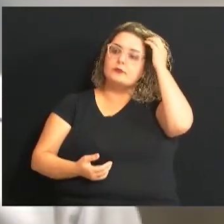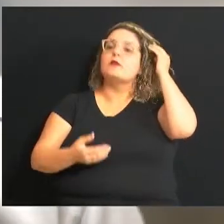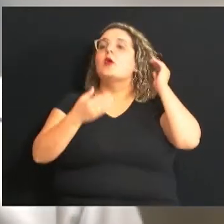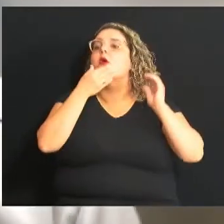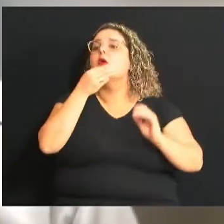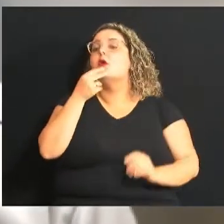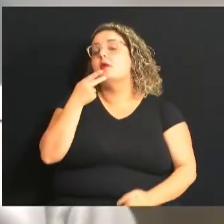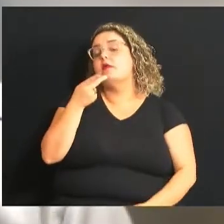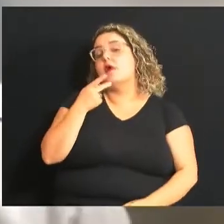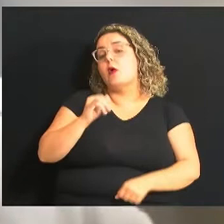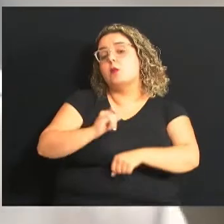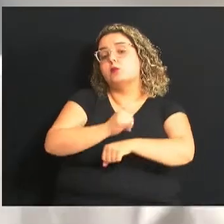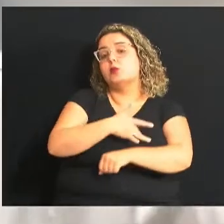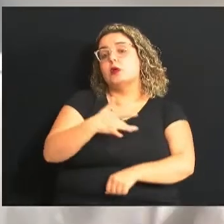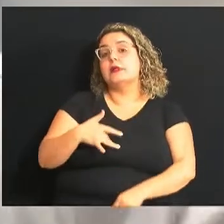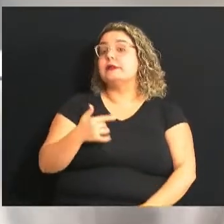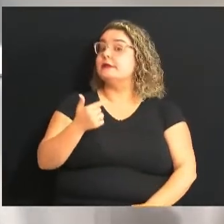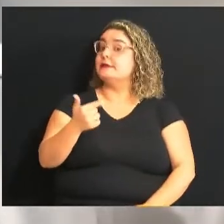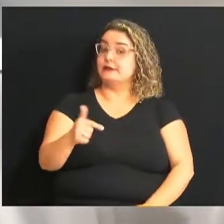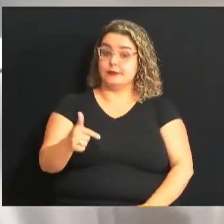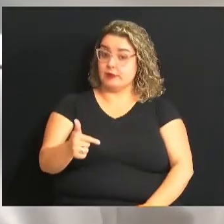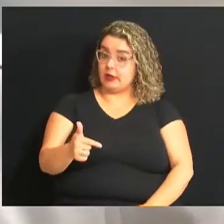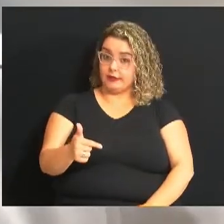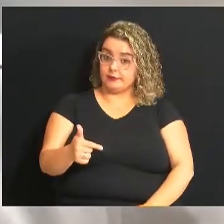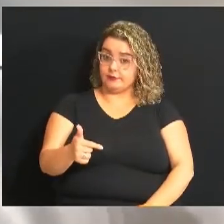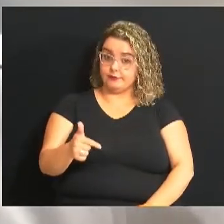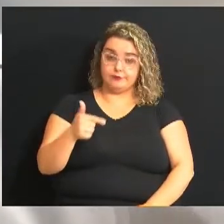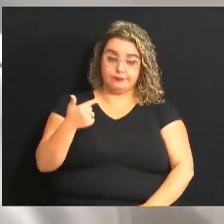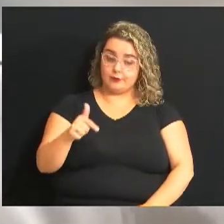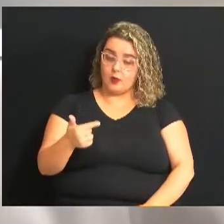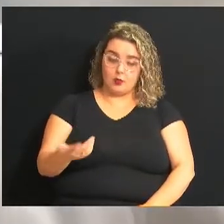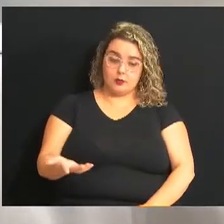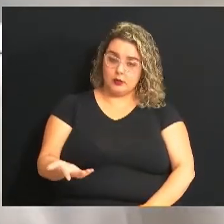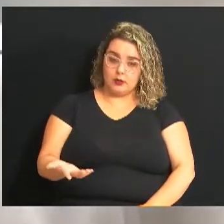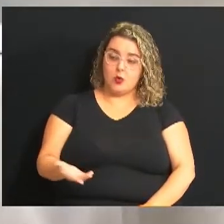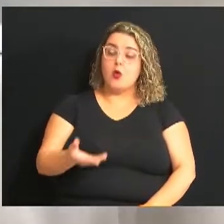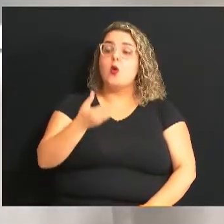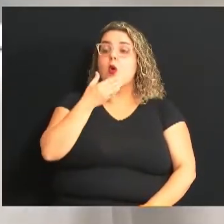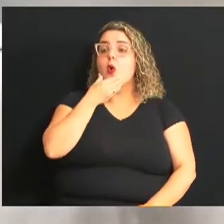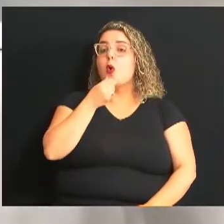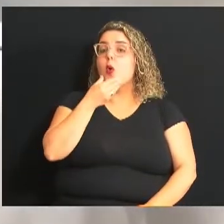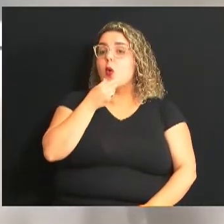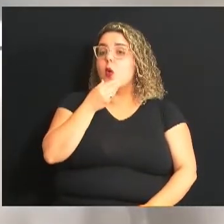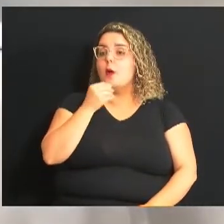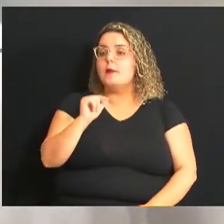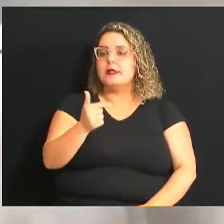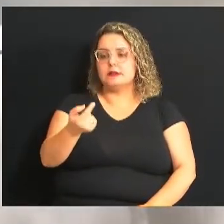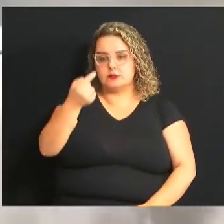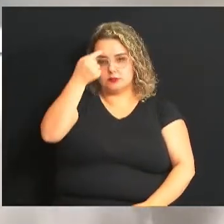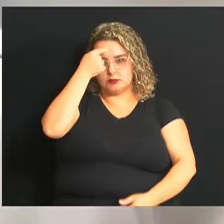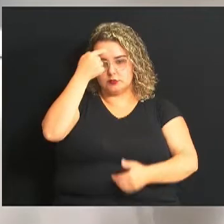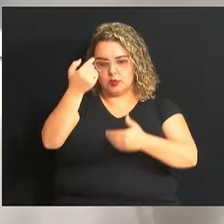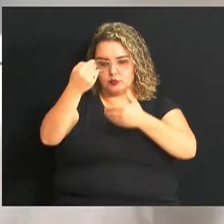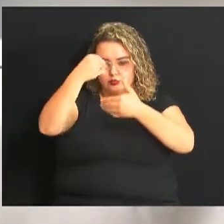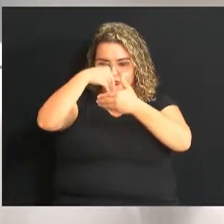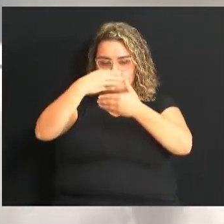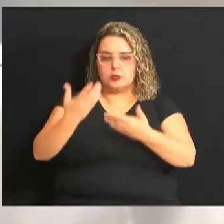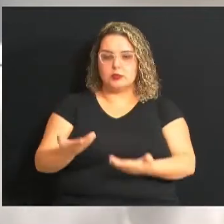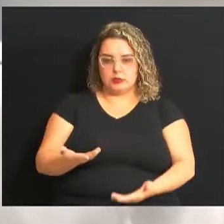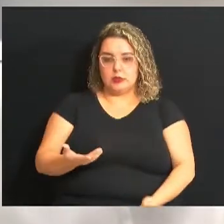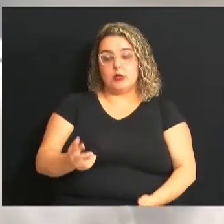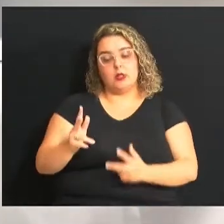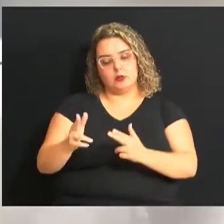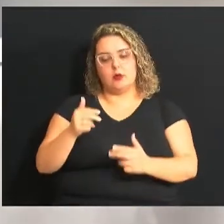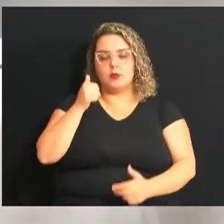isso não existe. Essa situação não existe. Então, o homem, ele não tem a consciência da doença como a mulher.